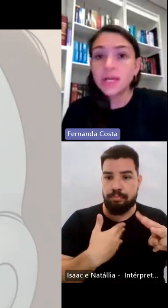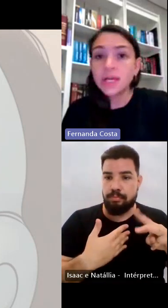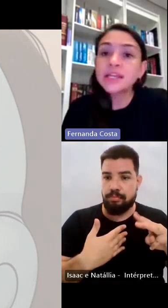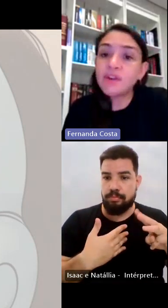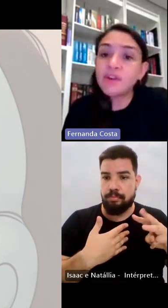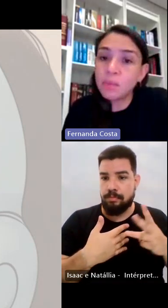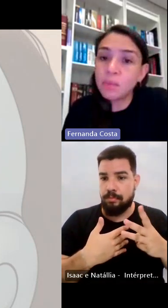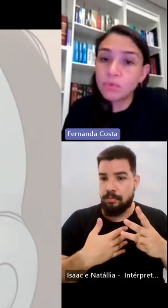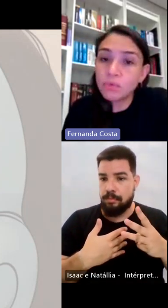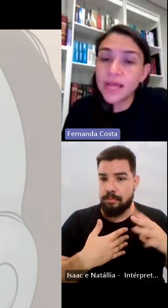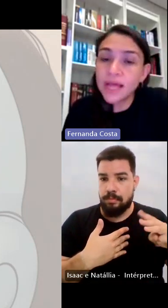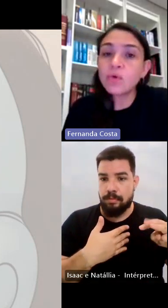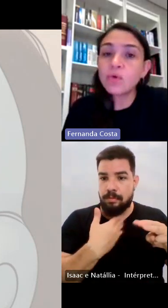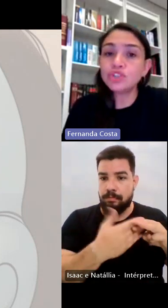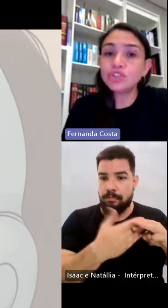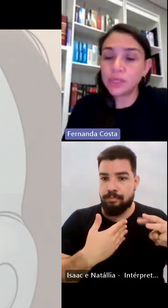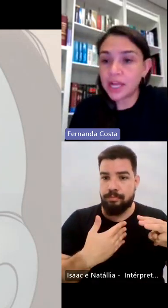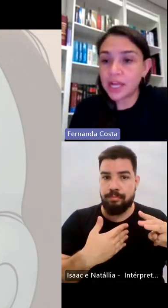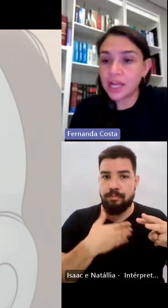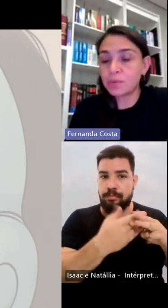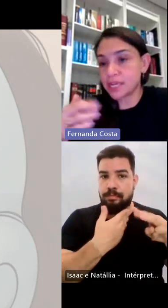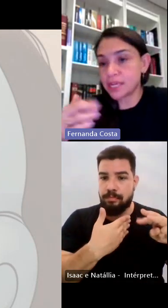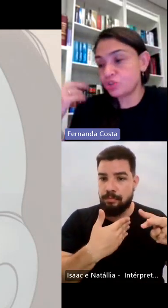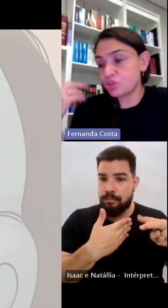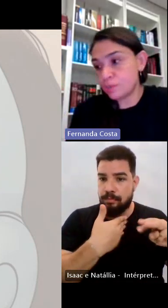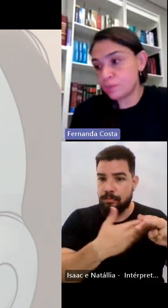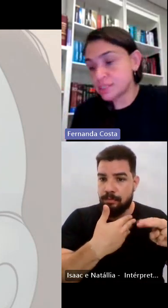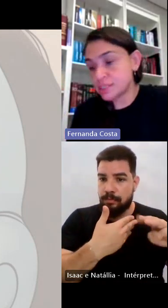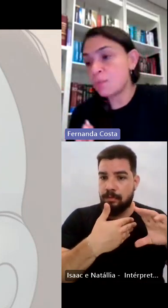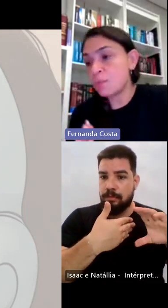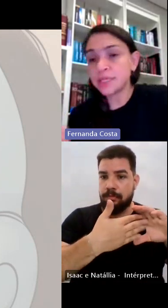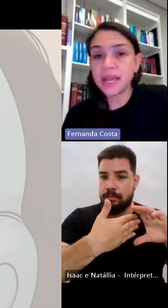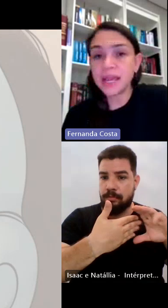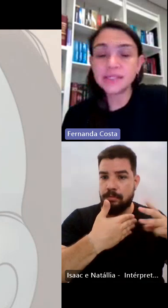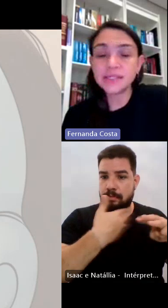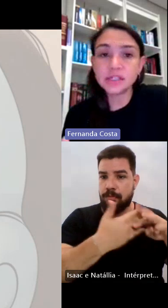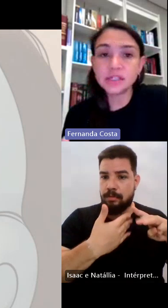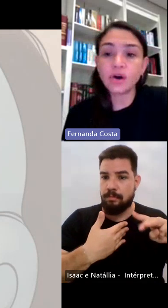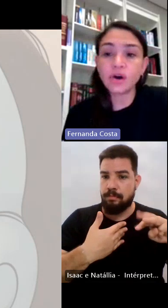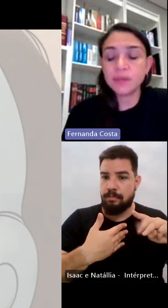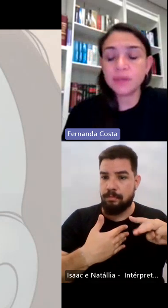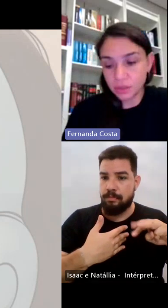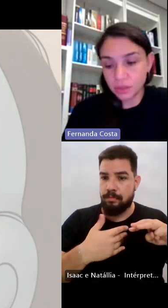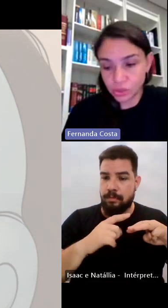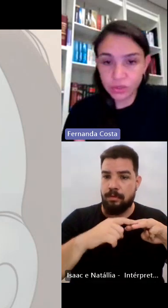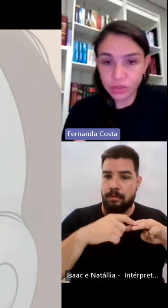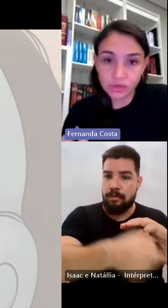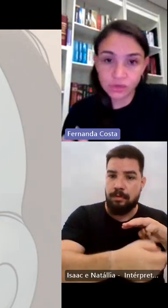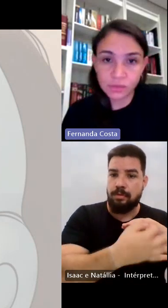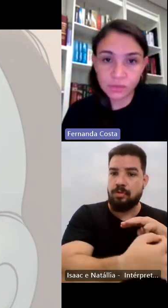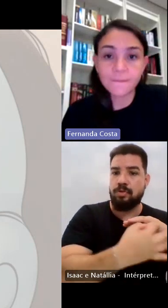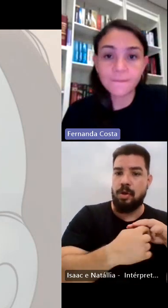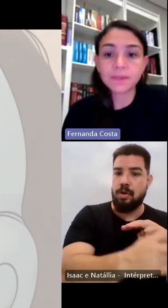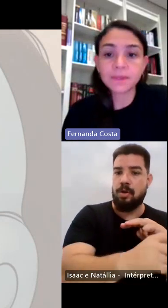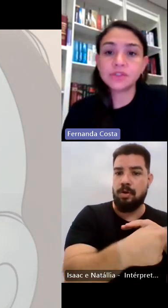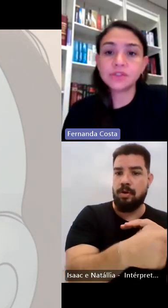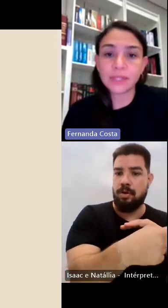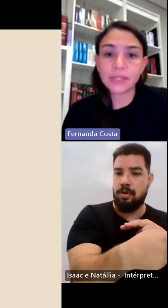estribo, que vão dar continuidade ao processo de vibração para que ele se transforme no som que nós